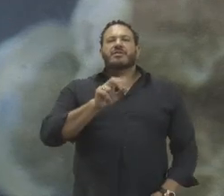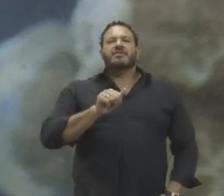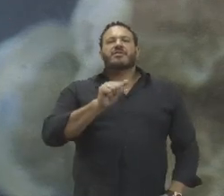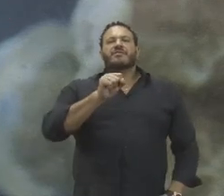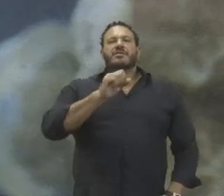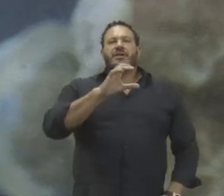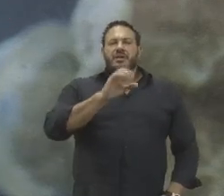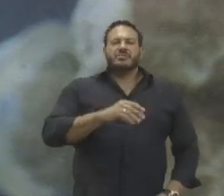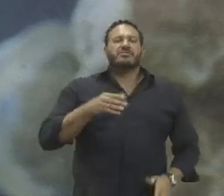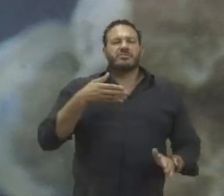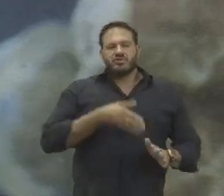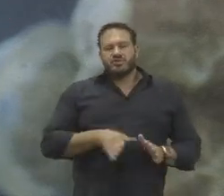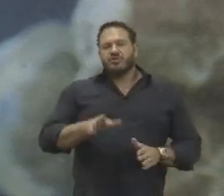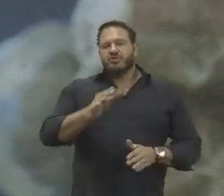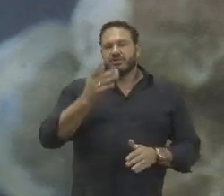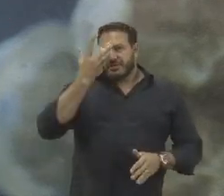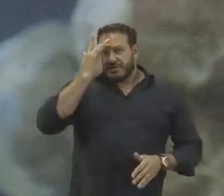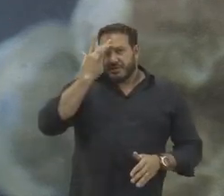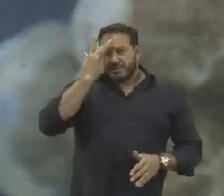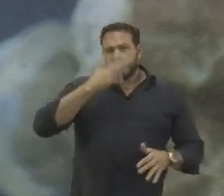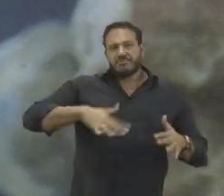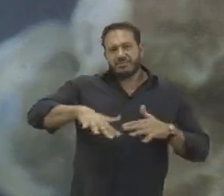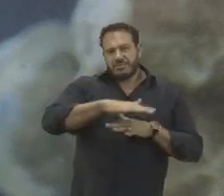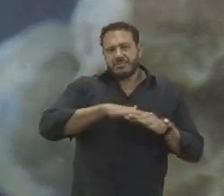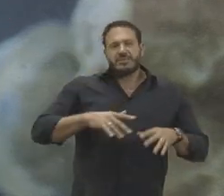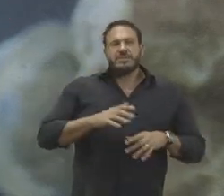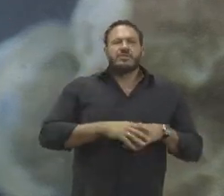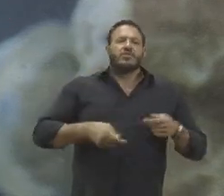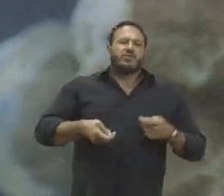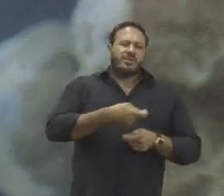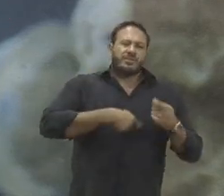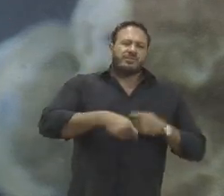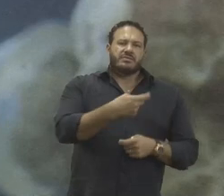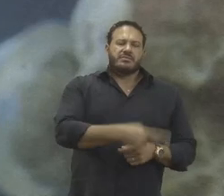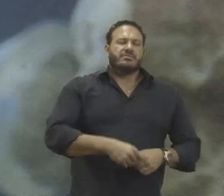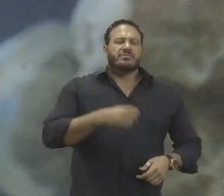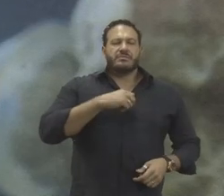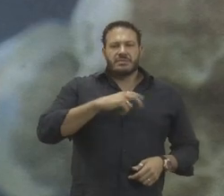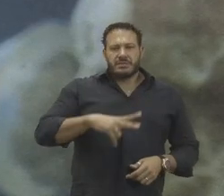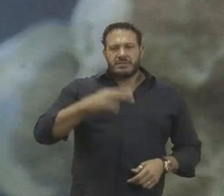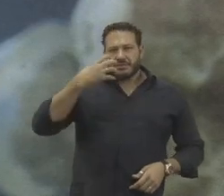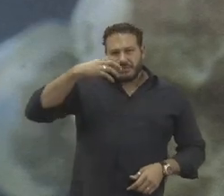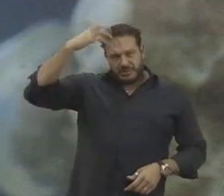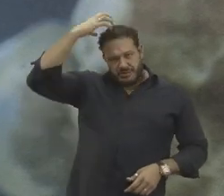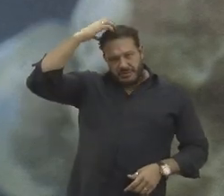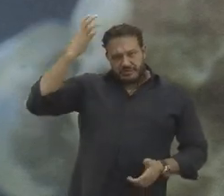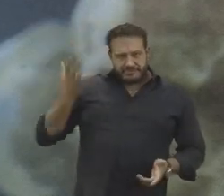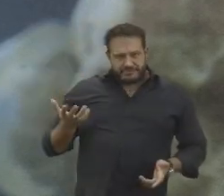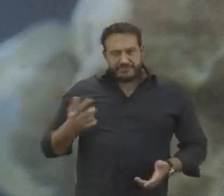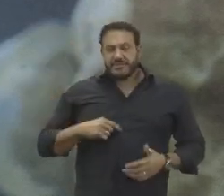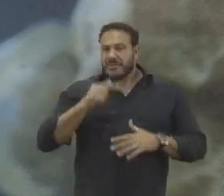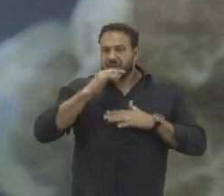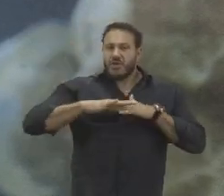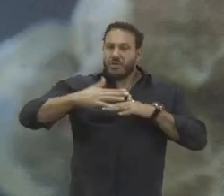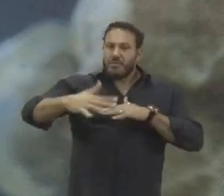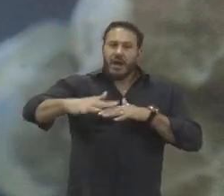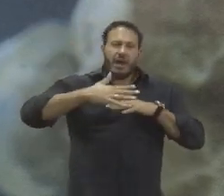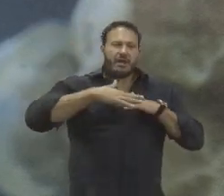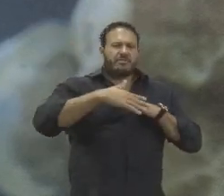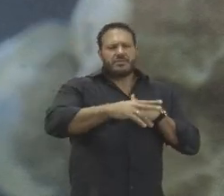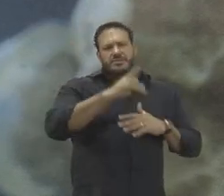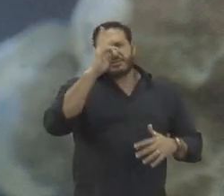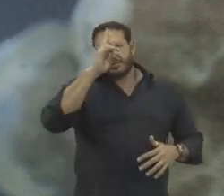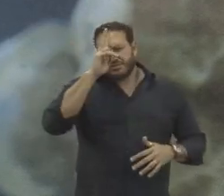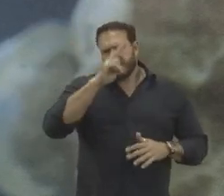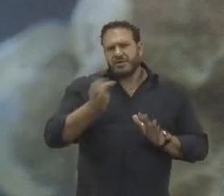chegou às índias e paraa alegria dos Comerciantes portugueses da coroa e tudo mais enfim o mar é cheio de histórias para contar